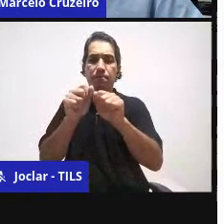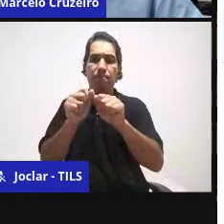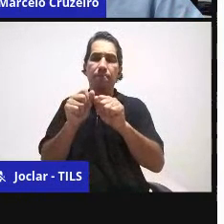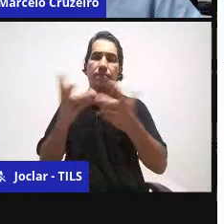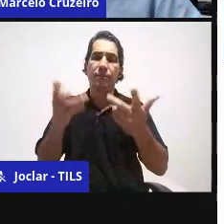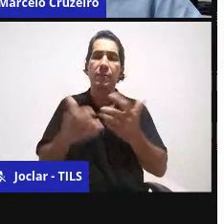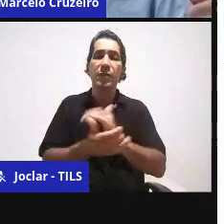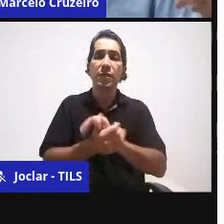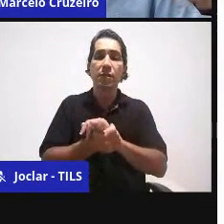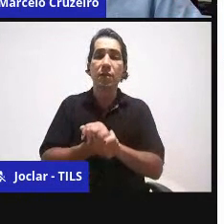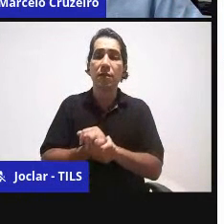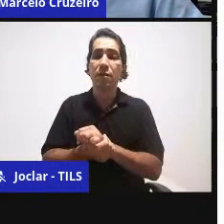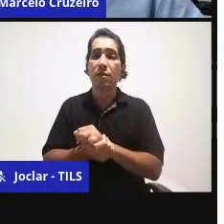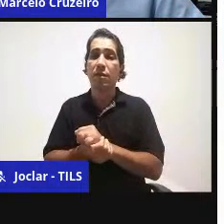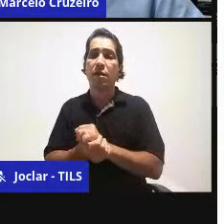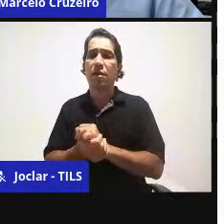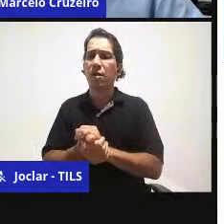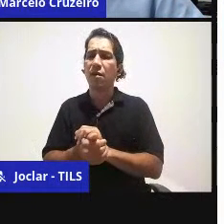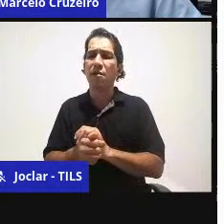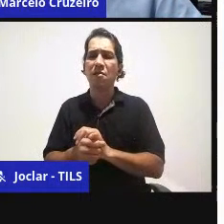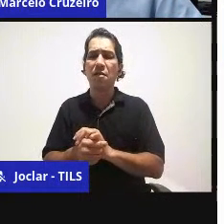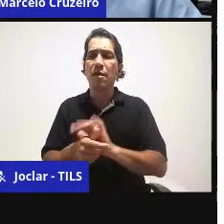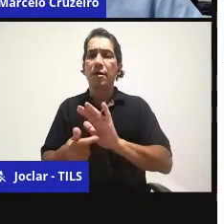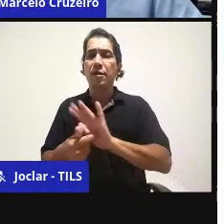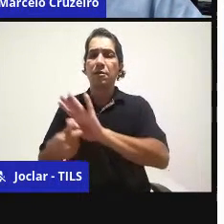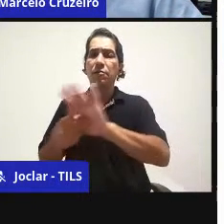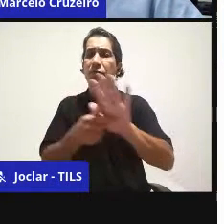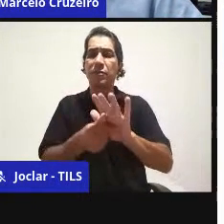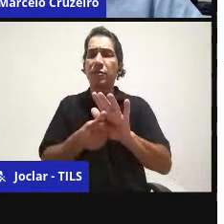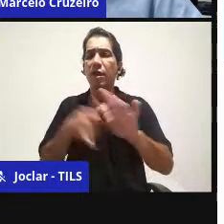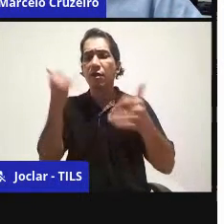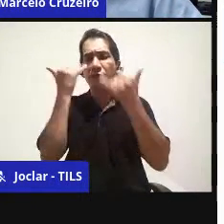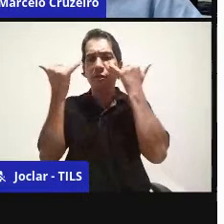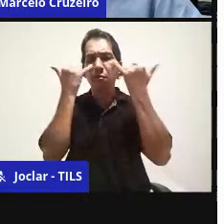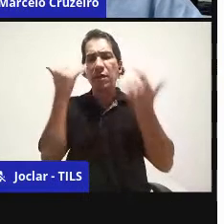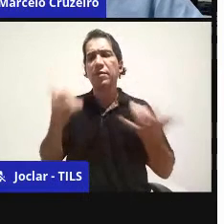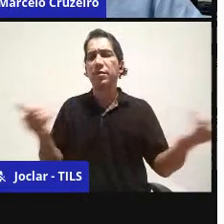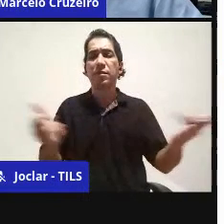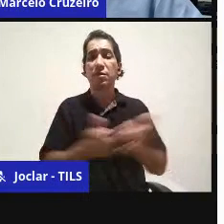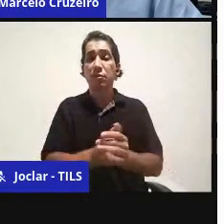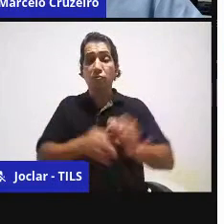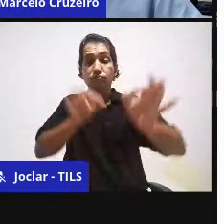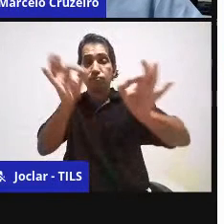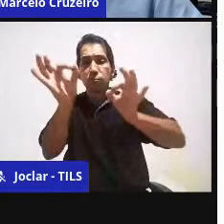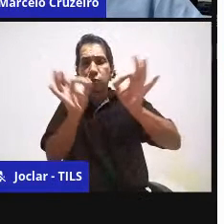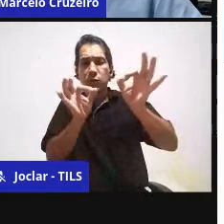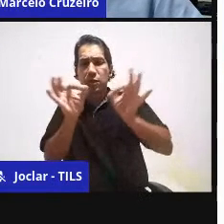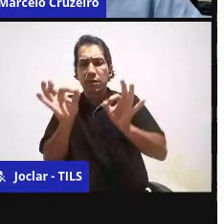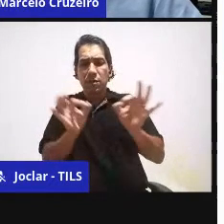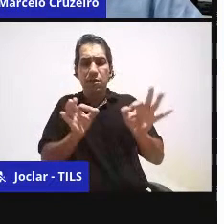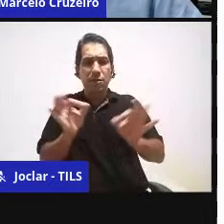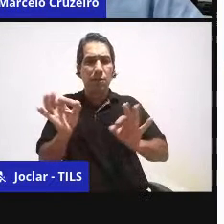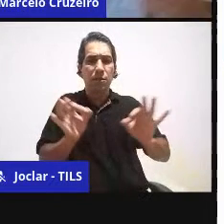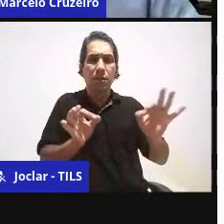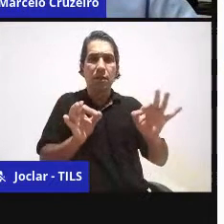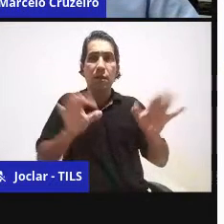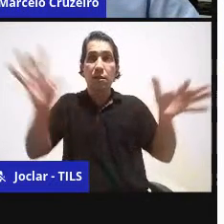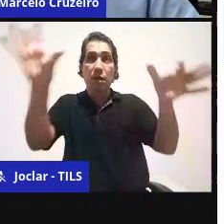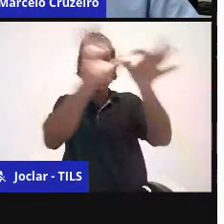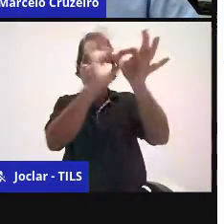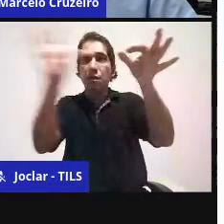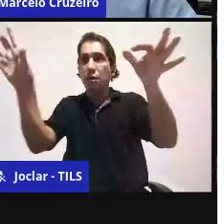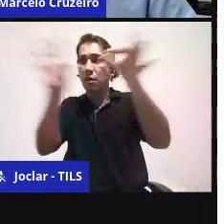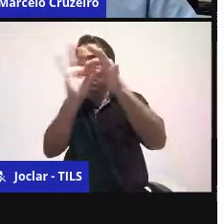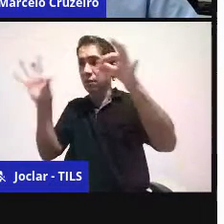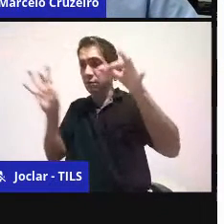vai te passar dashboards, vai te dar essas informações de uma forma organizada, né, vai correlacionar dados e vai